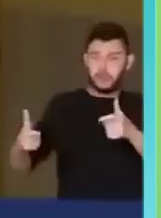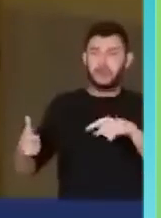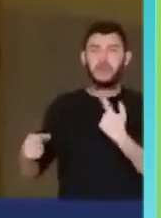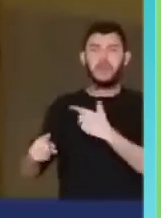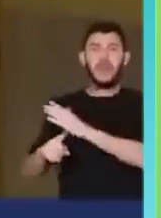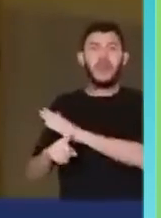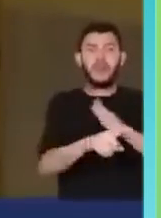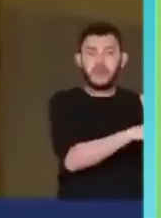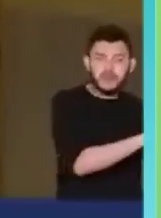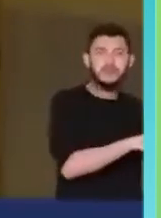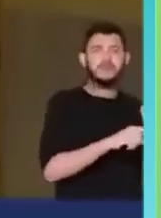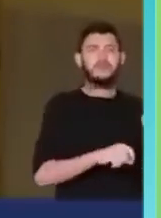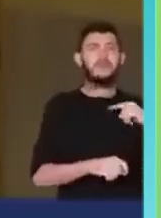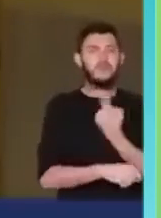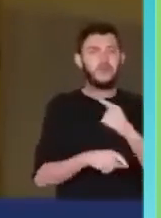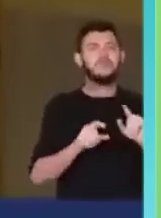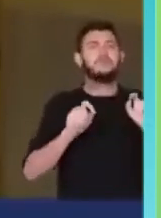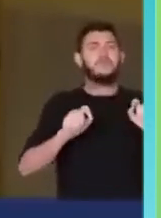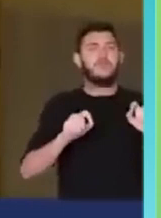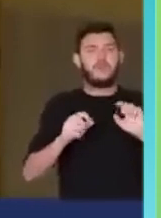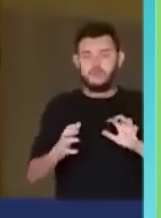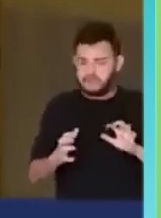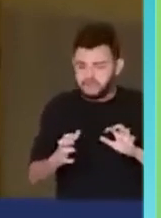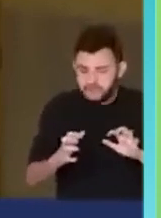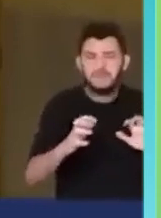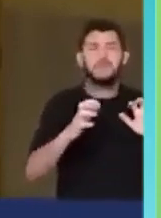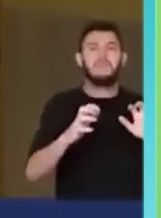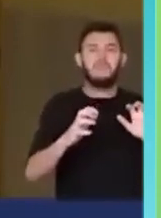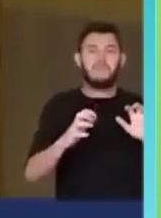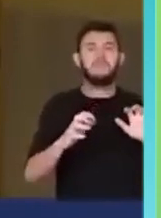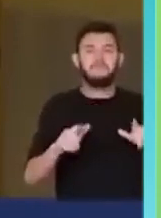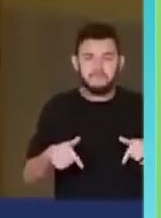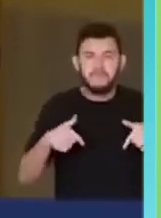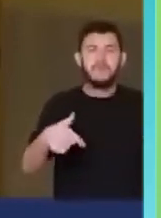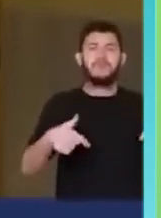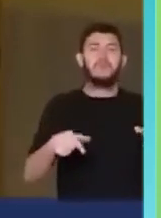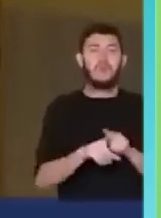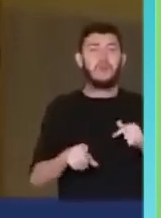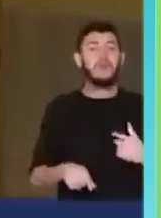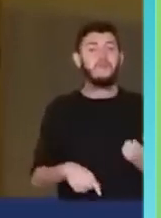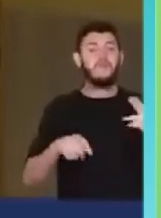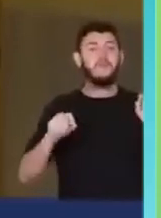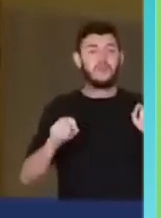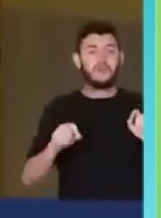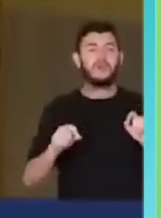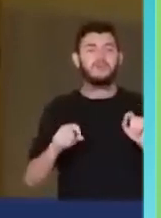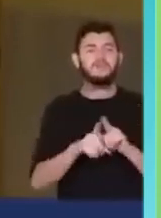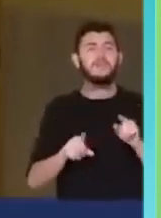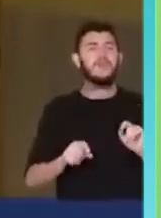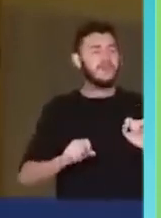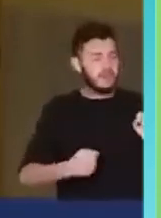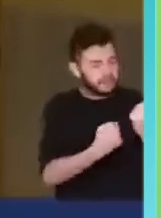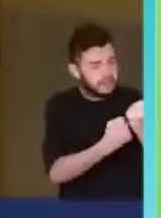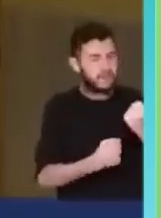não vamos ver quatro um boi para não entrar na briga uma Boiada para não sair eu Abre a Porteira Largo as tropas vão camperar que eu para fora e defesa